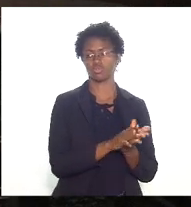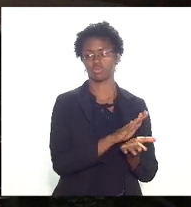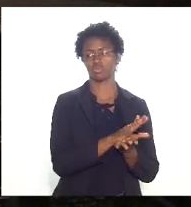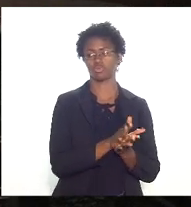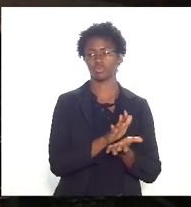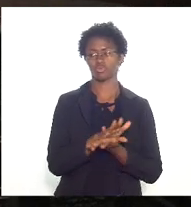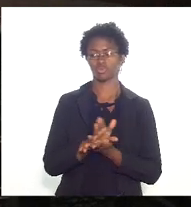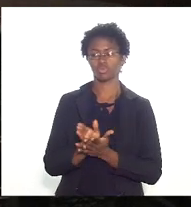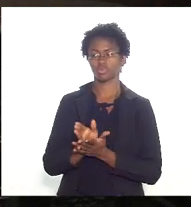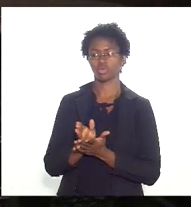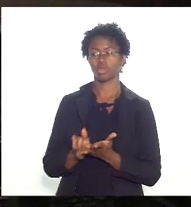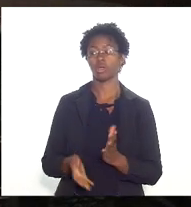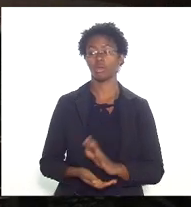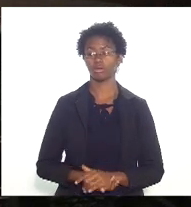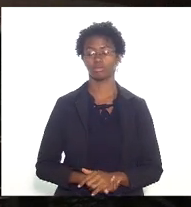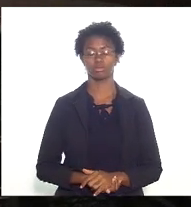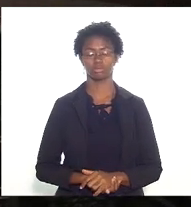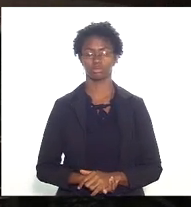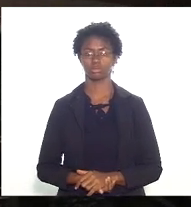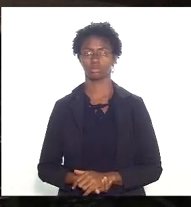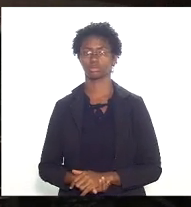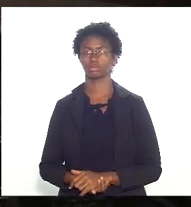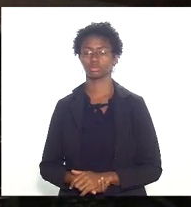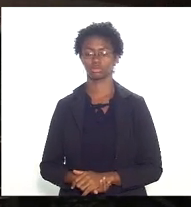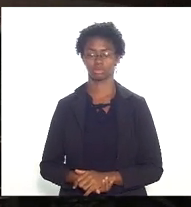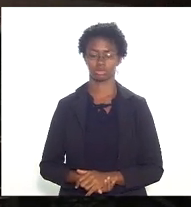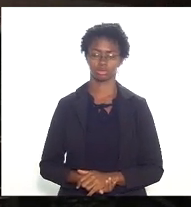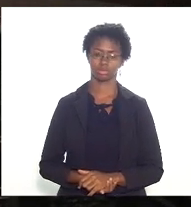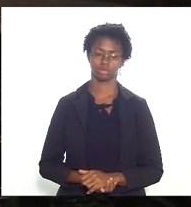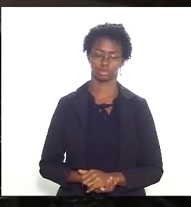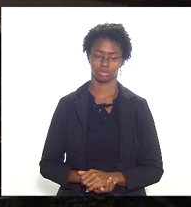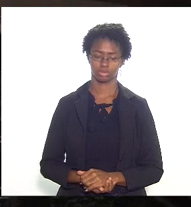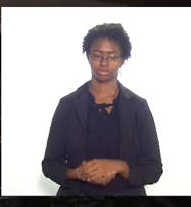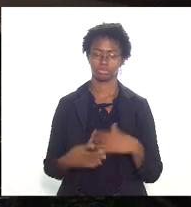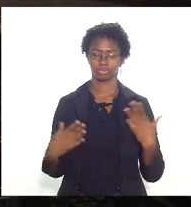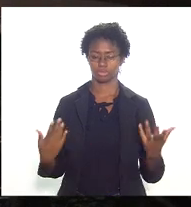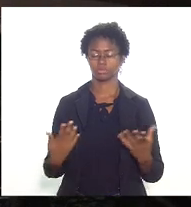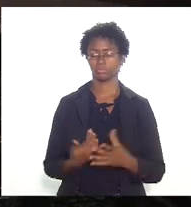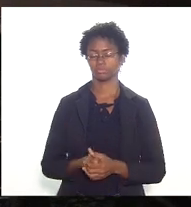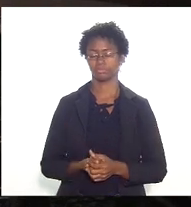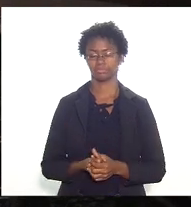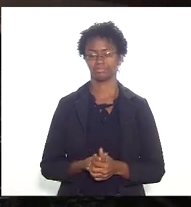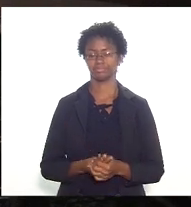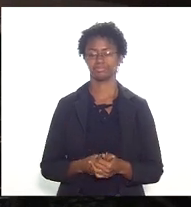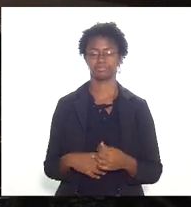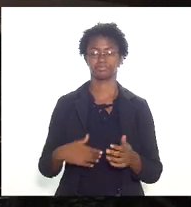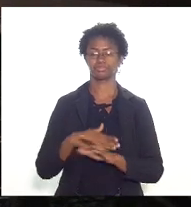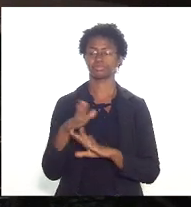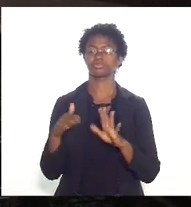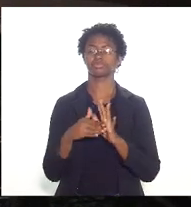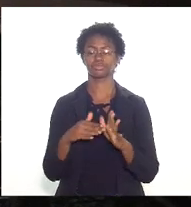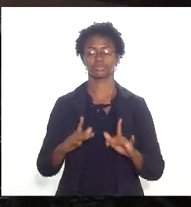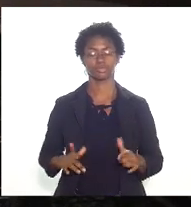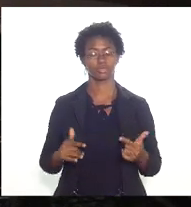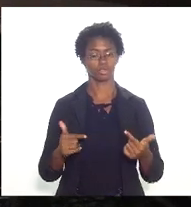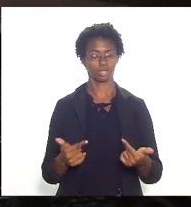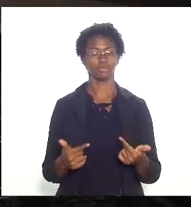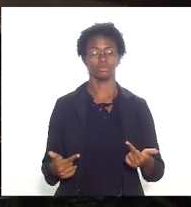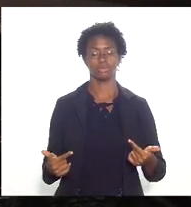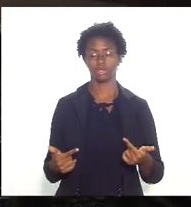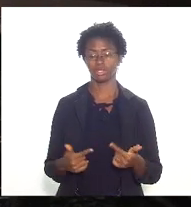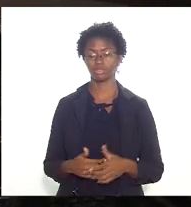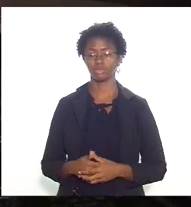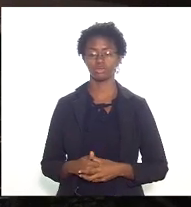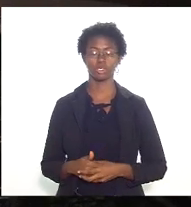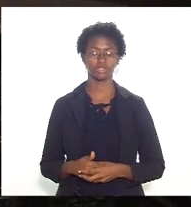da demissão de 54 funcionários que no seu corpo tags e diversas outras ações que o poder público